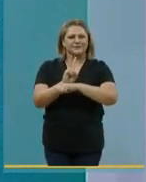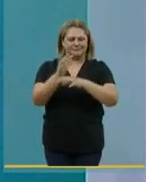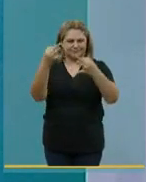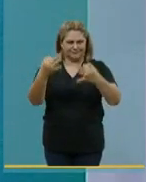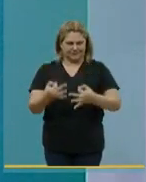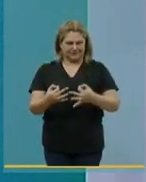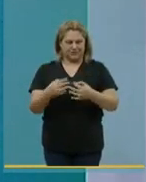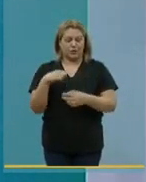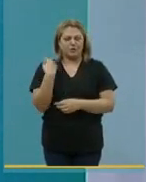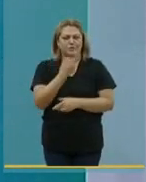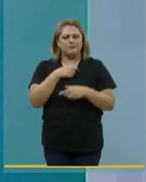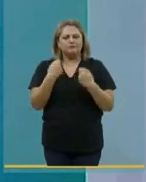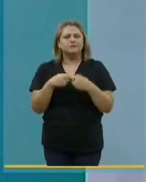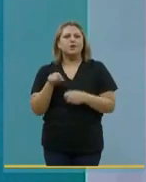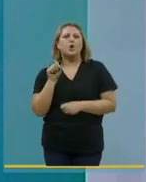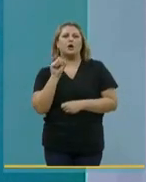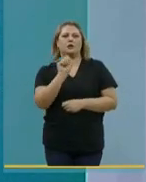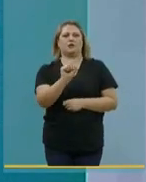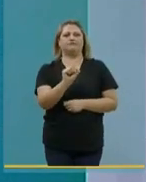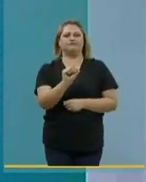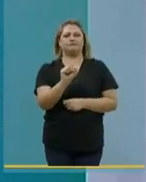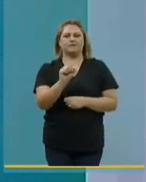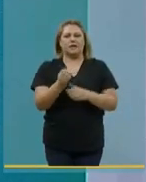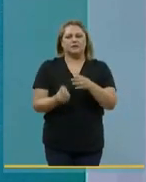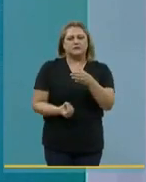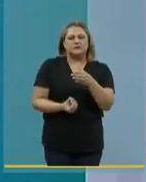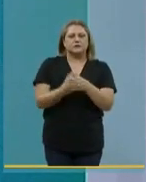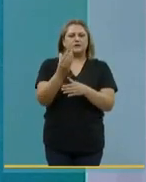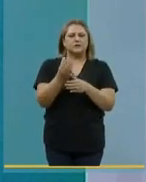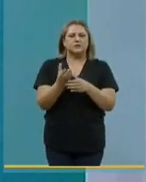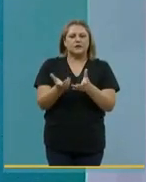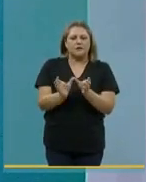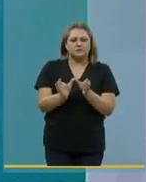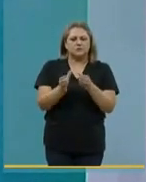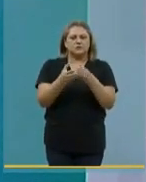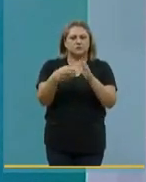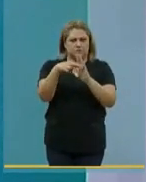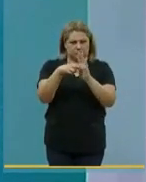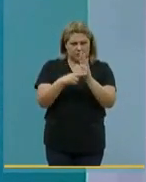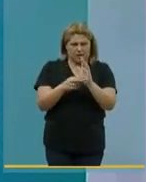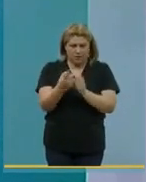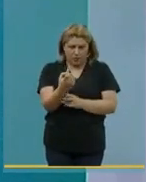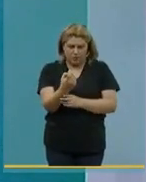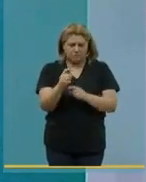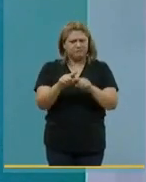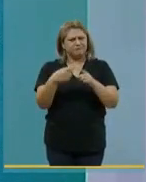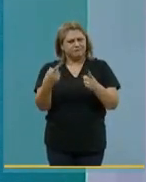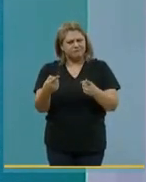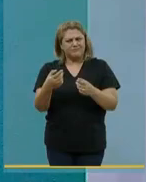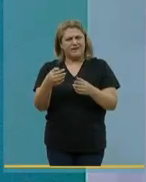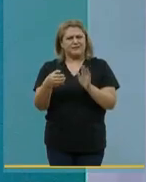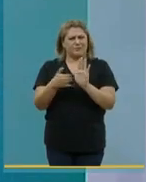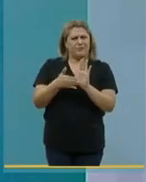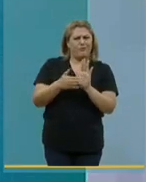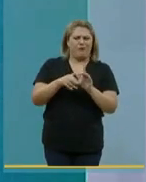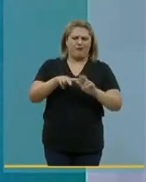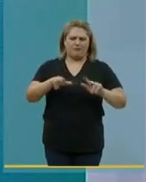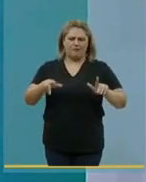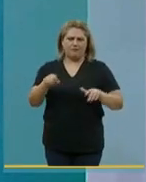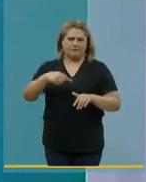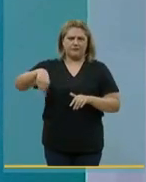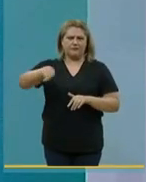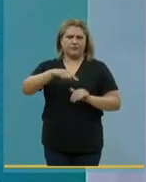criar um sistema único mas a partir de pressupostos diferentes dos que foram apresentados aqui em primeiro lugar os